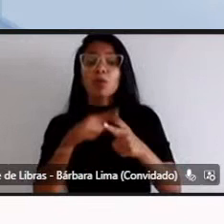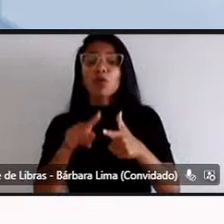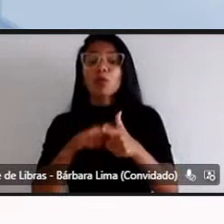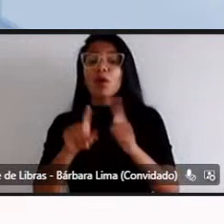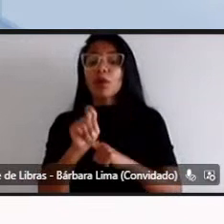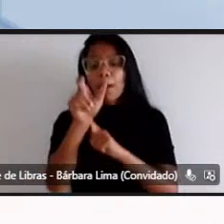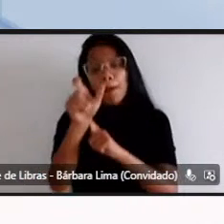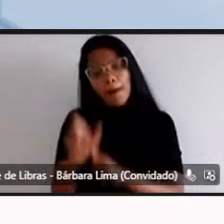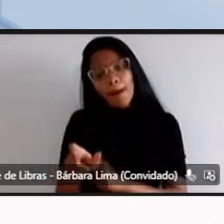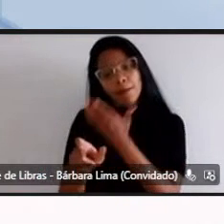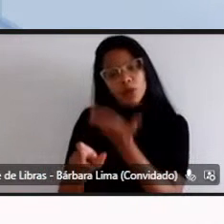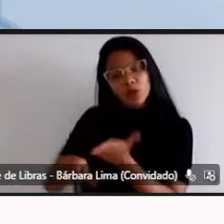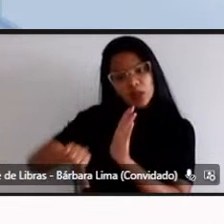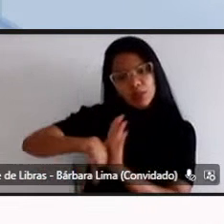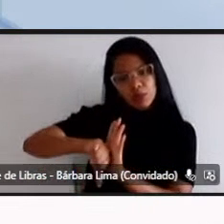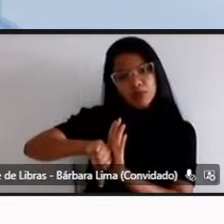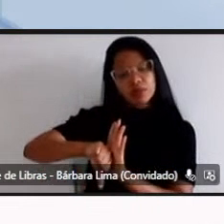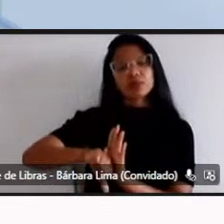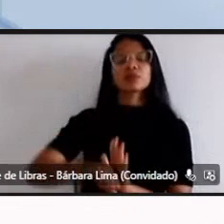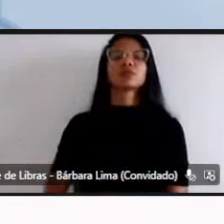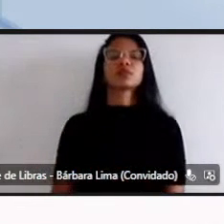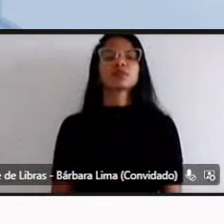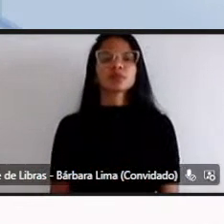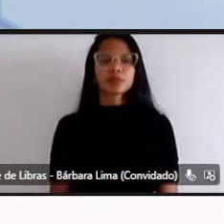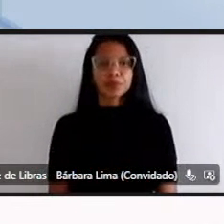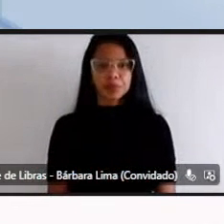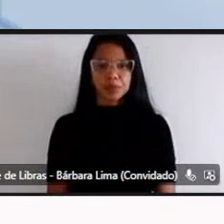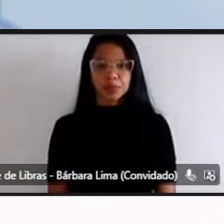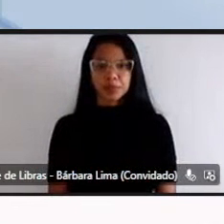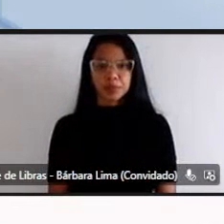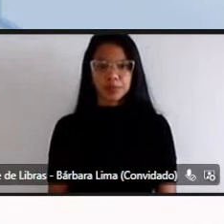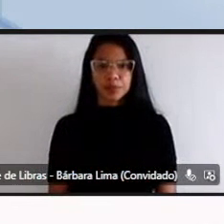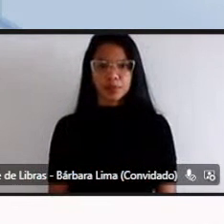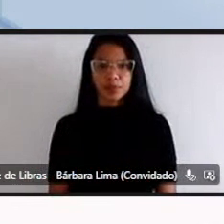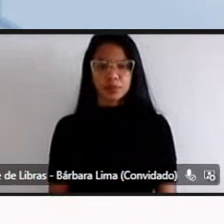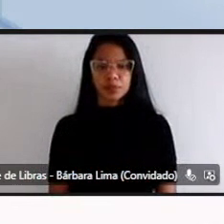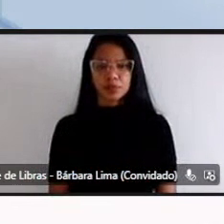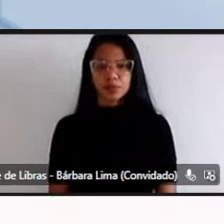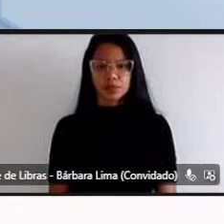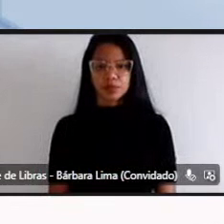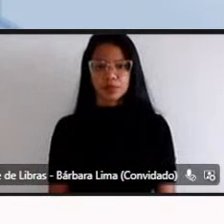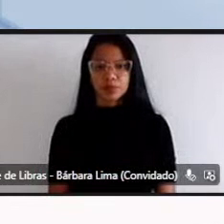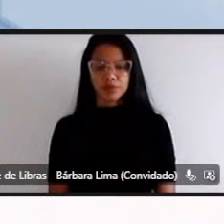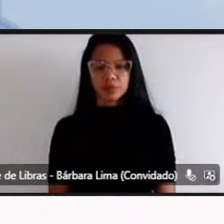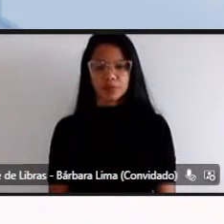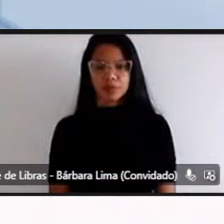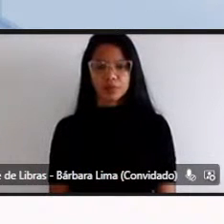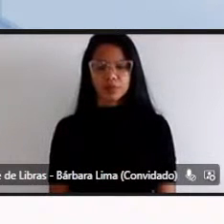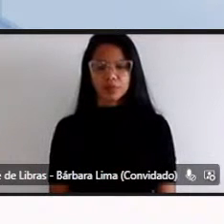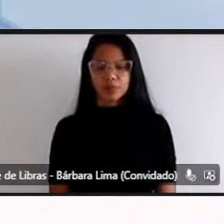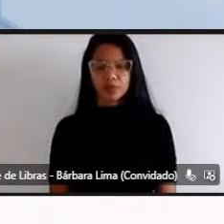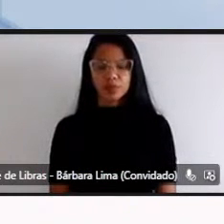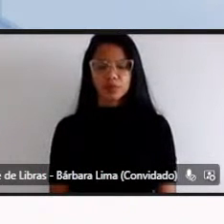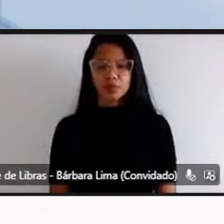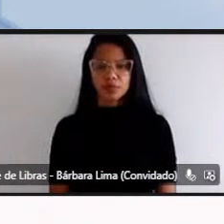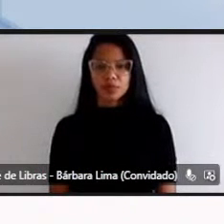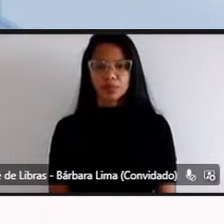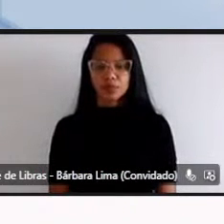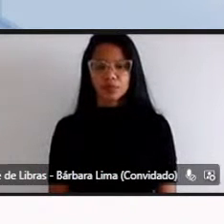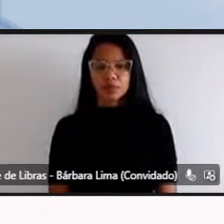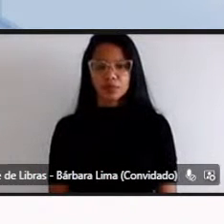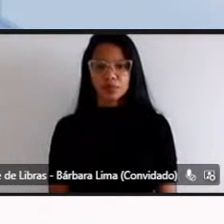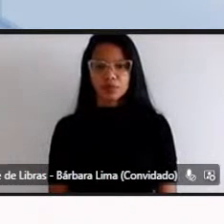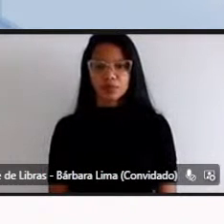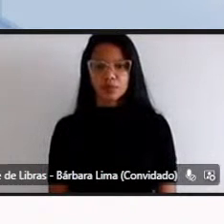ofensor. And we assume that the system, in many cases, needs to separate and exclude the